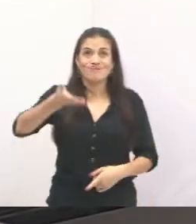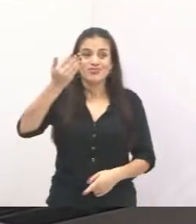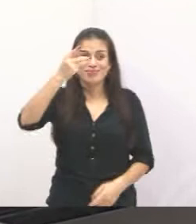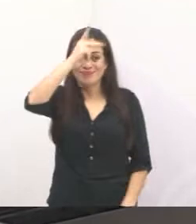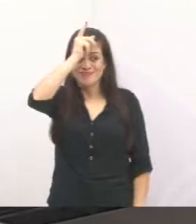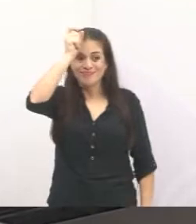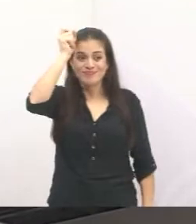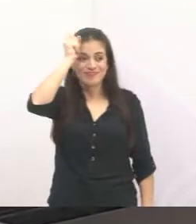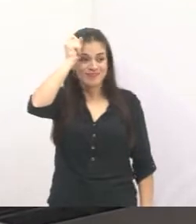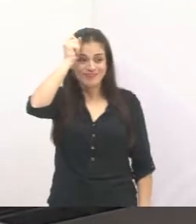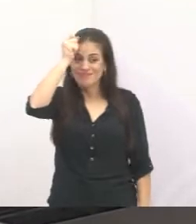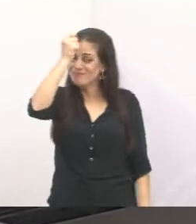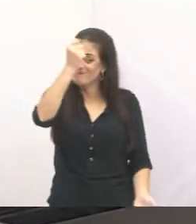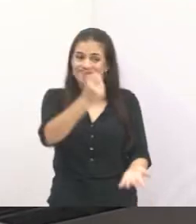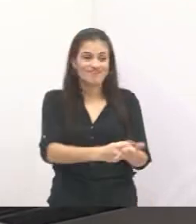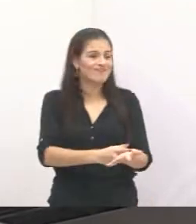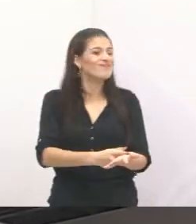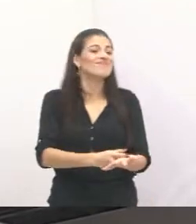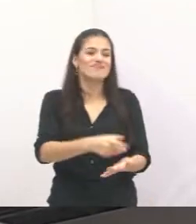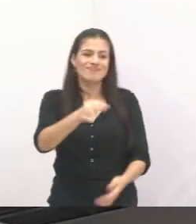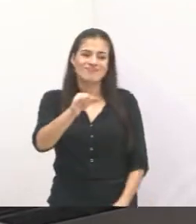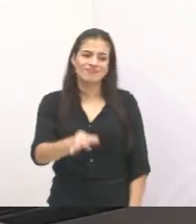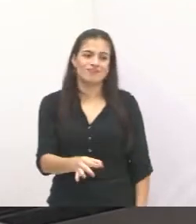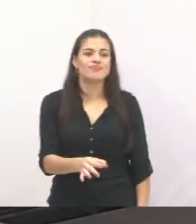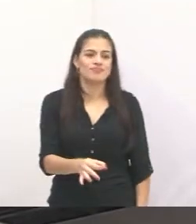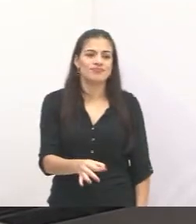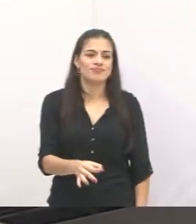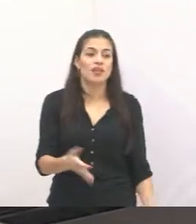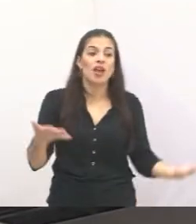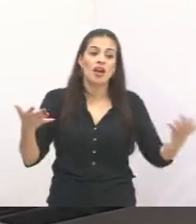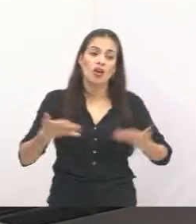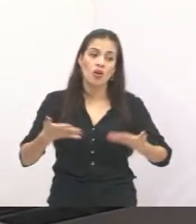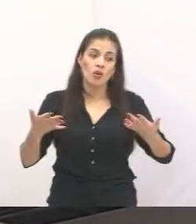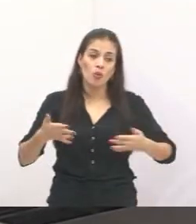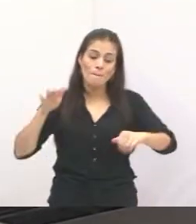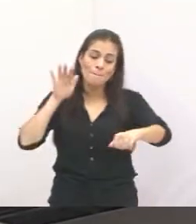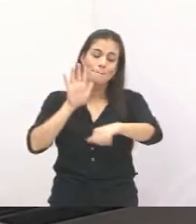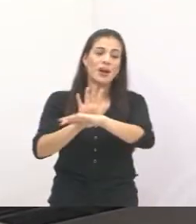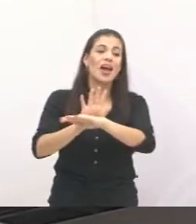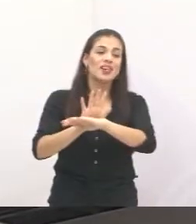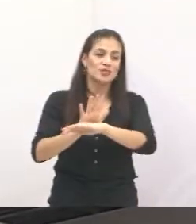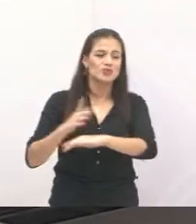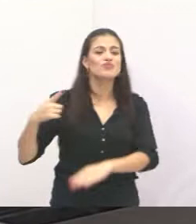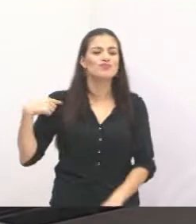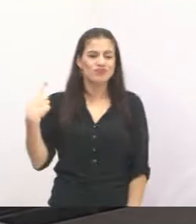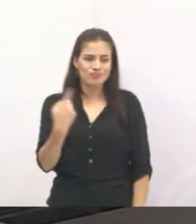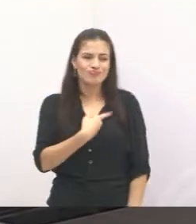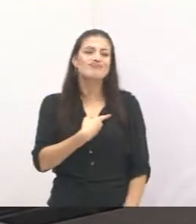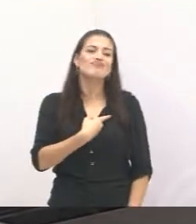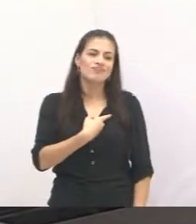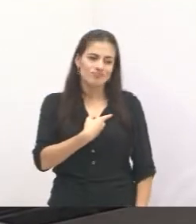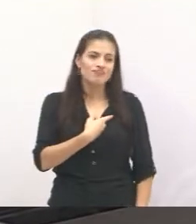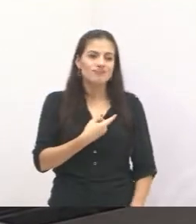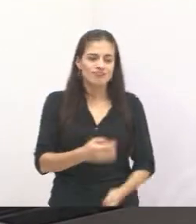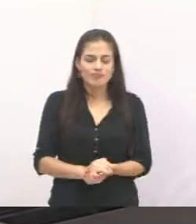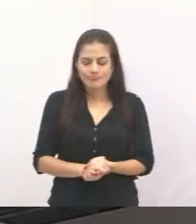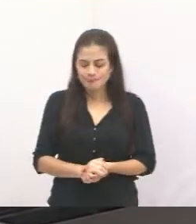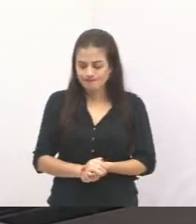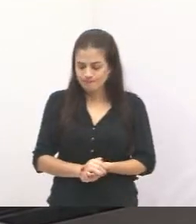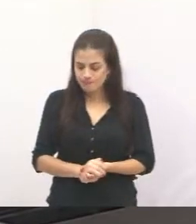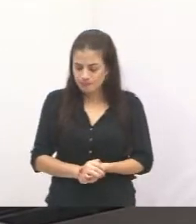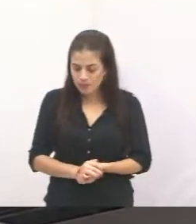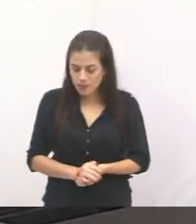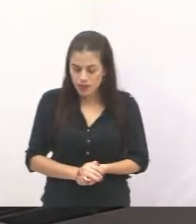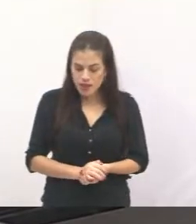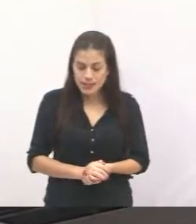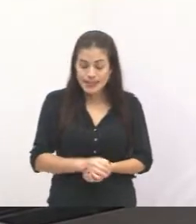IPMJ, e isso hoje nós estamos agora com um valor bruto gigantesco. E se nós não